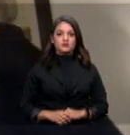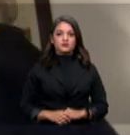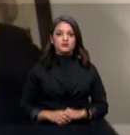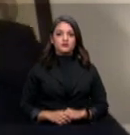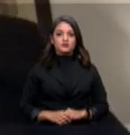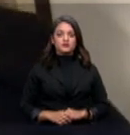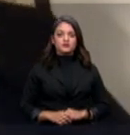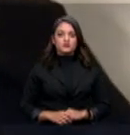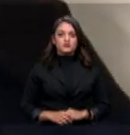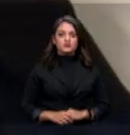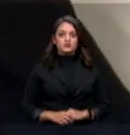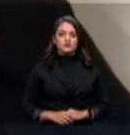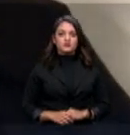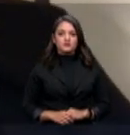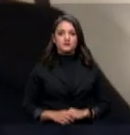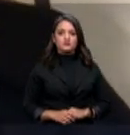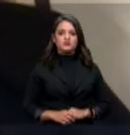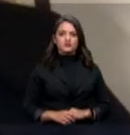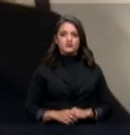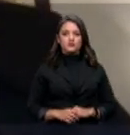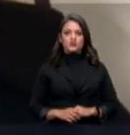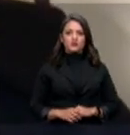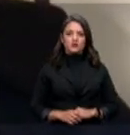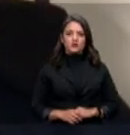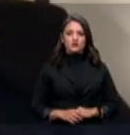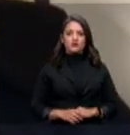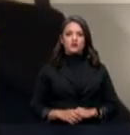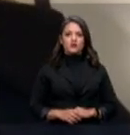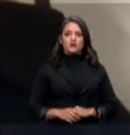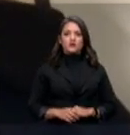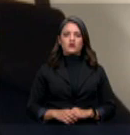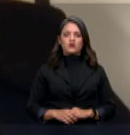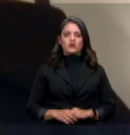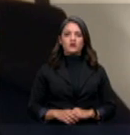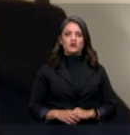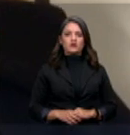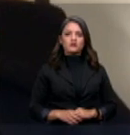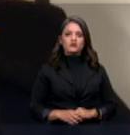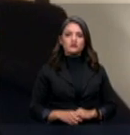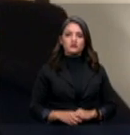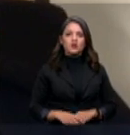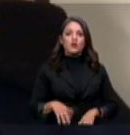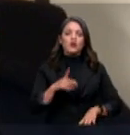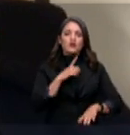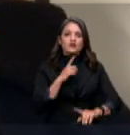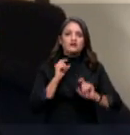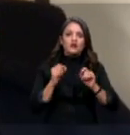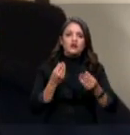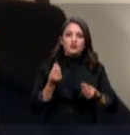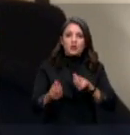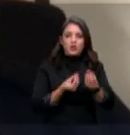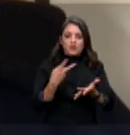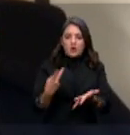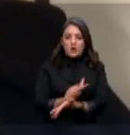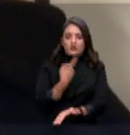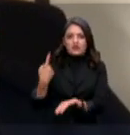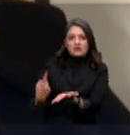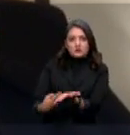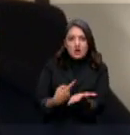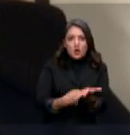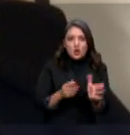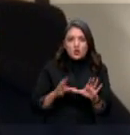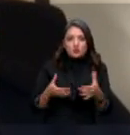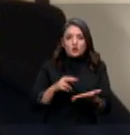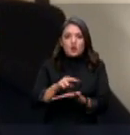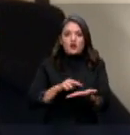no seguinte sentido: considerando a natureza eminentemente sinalagmática do acordo coletivo, a anulação